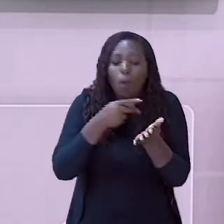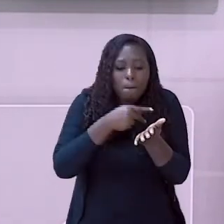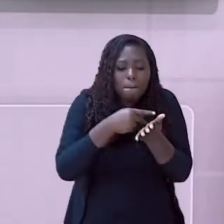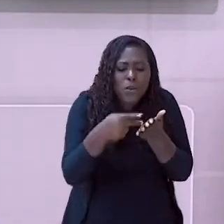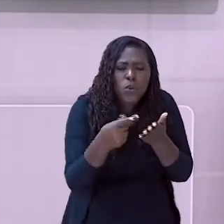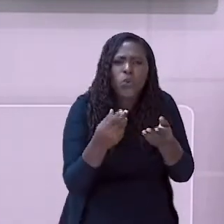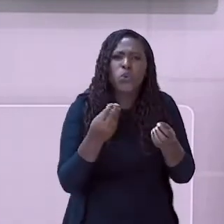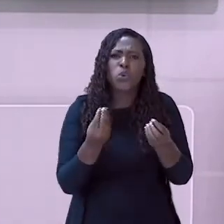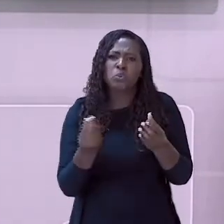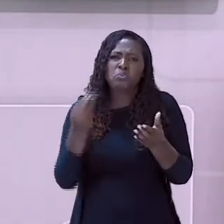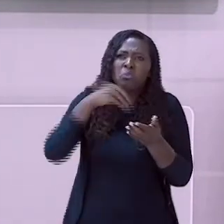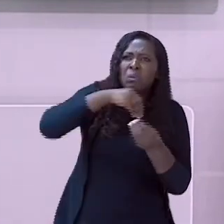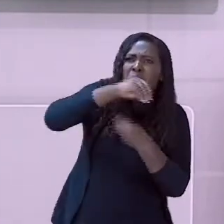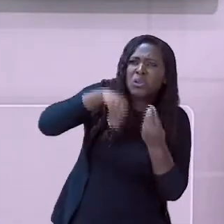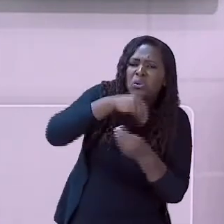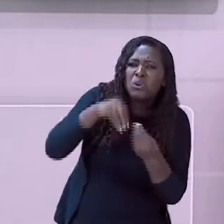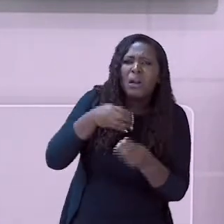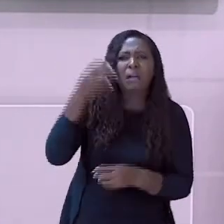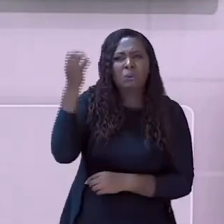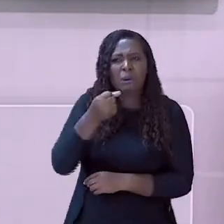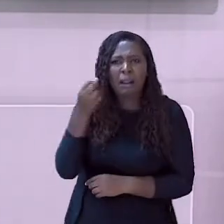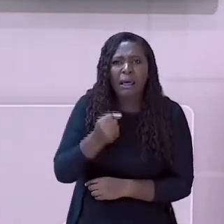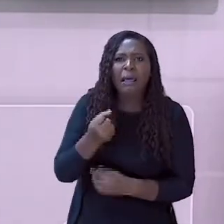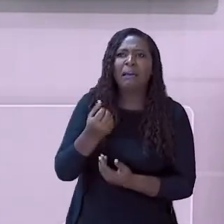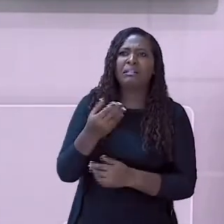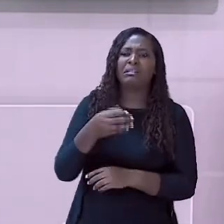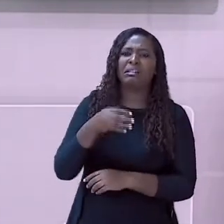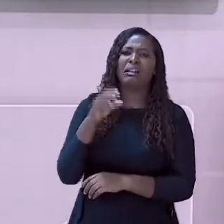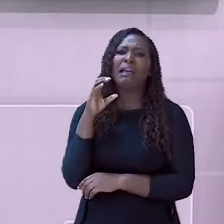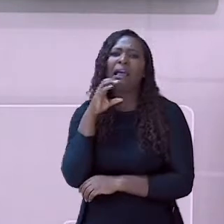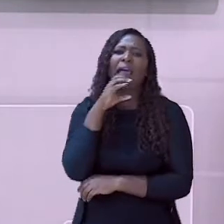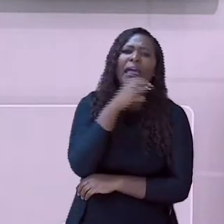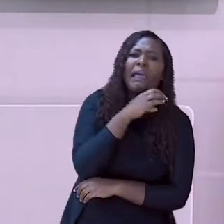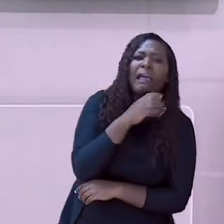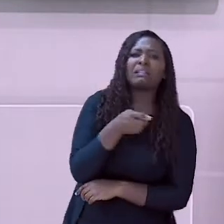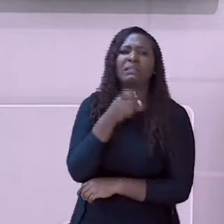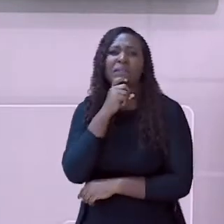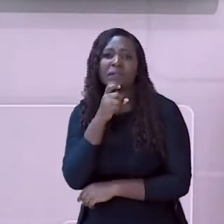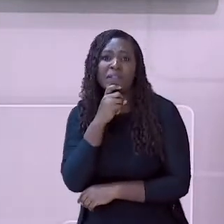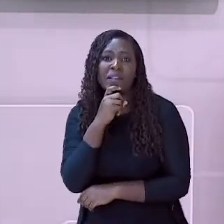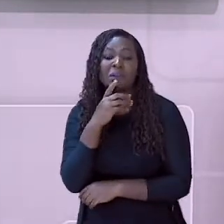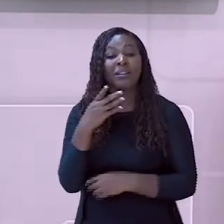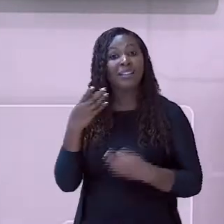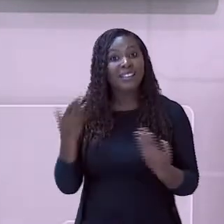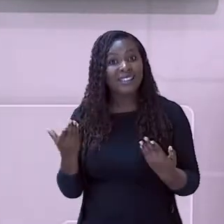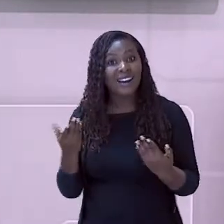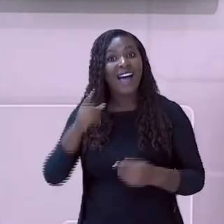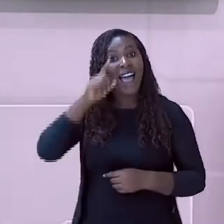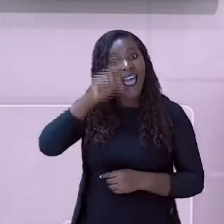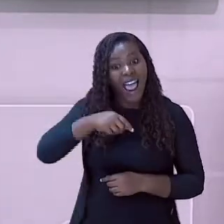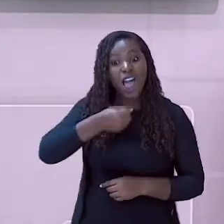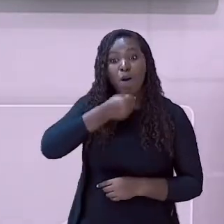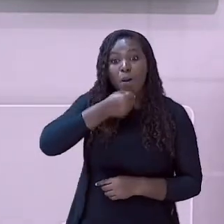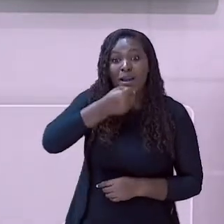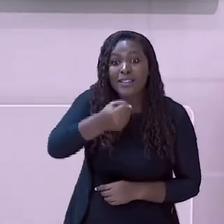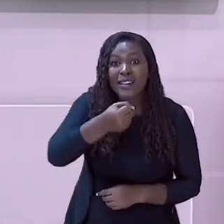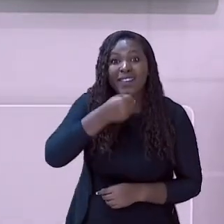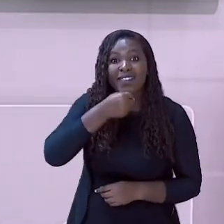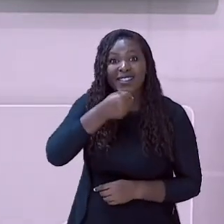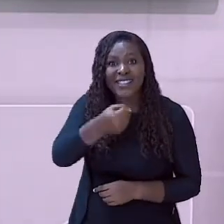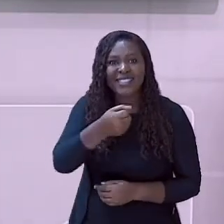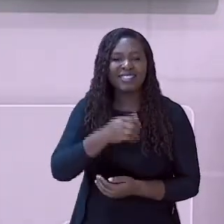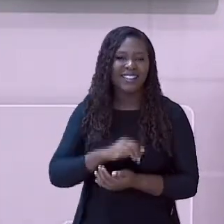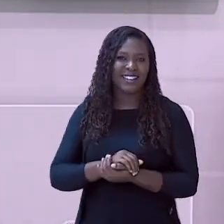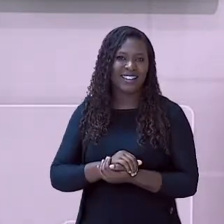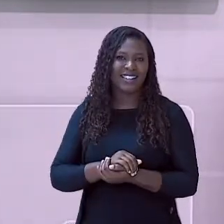com leite quente ou com leite gelado? E essa é uma entrevista, né, que ela faz